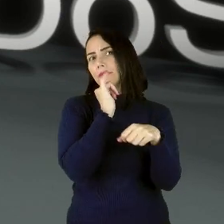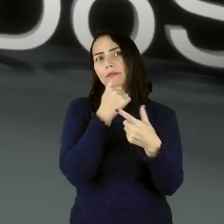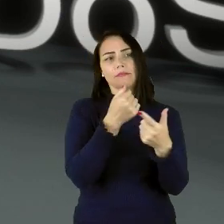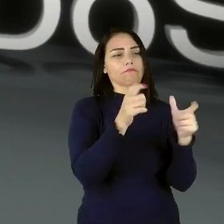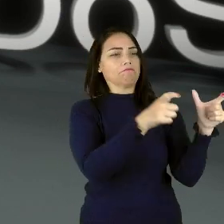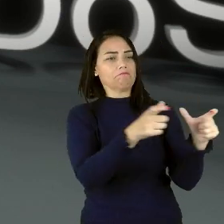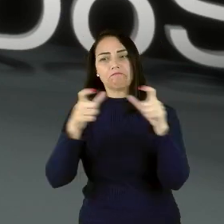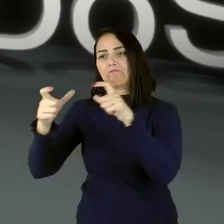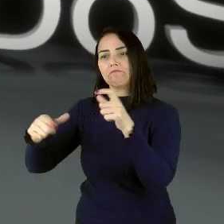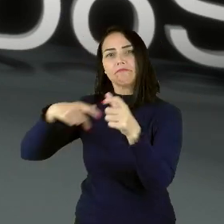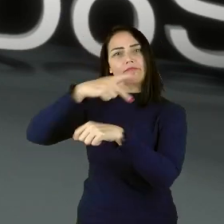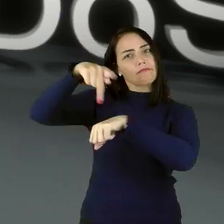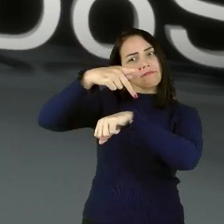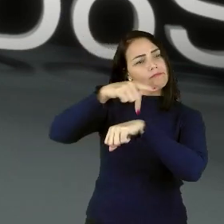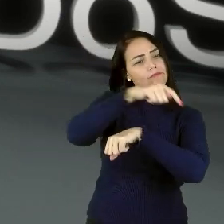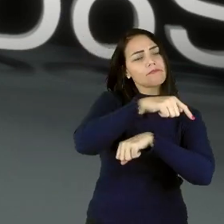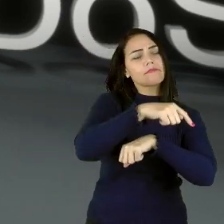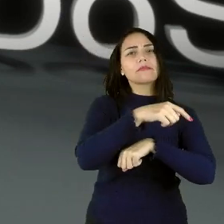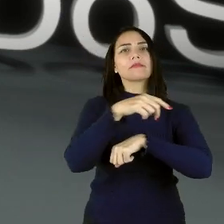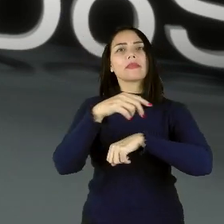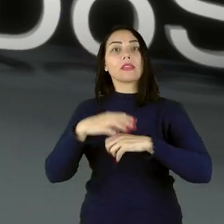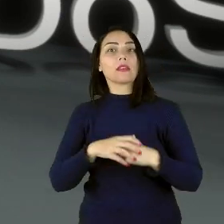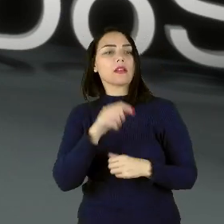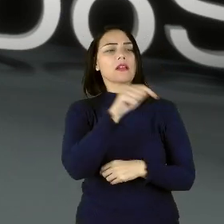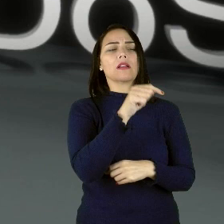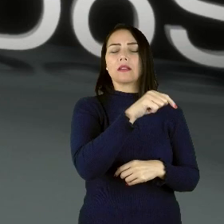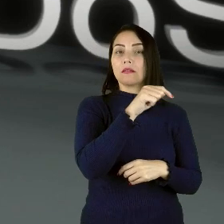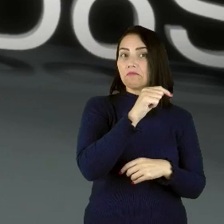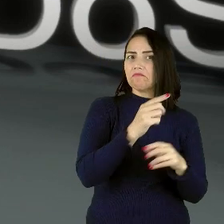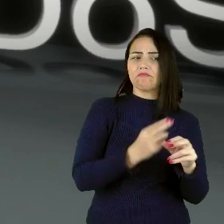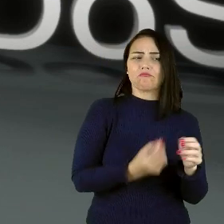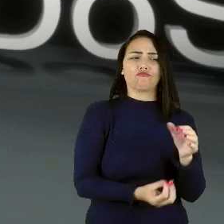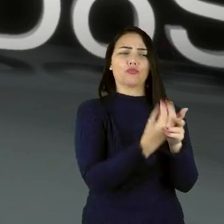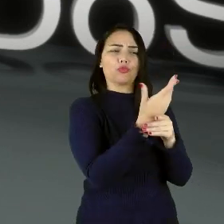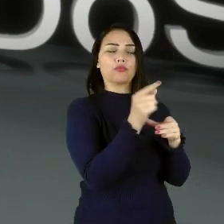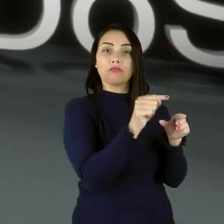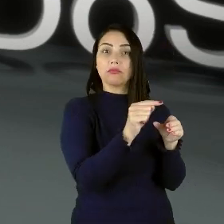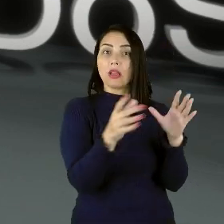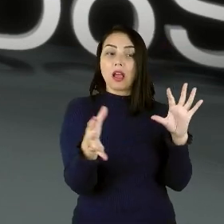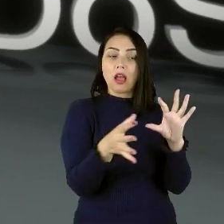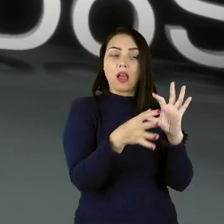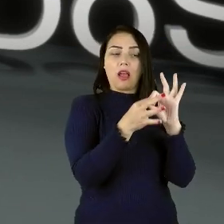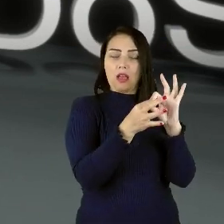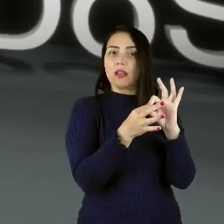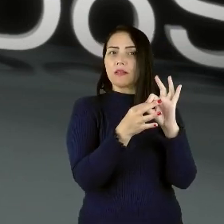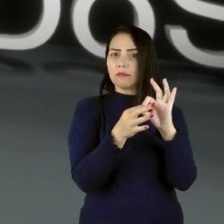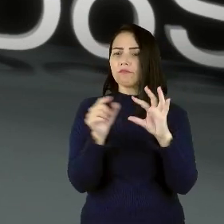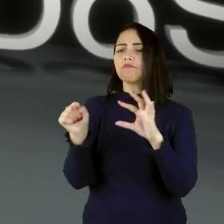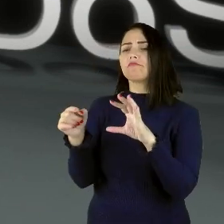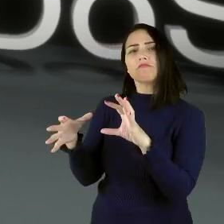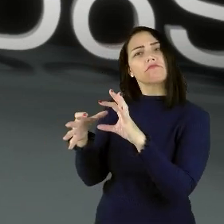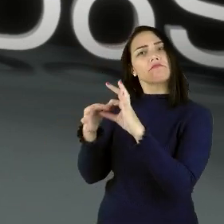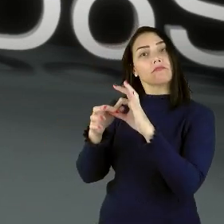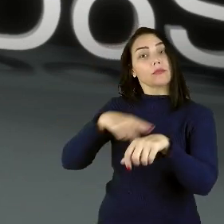Tailândia, eles criaram uma interessante interseção entre o que veio do Ocidente com as suas raízes orientais. Um outro exemplo no Ocidente é